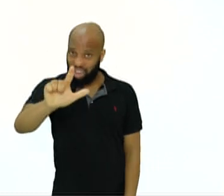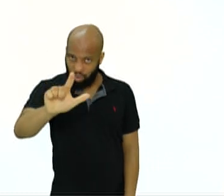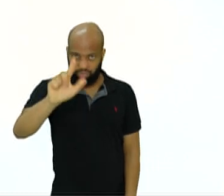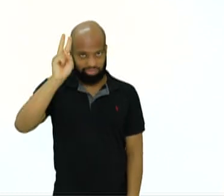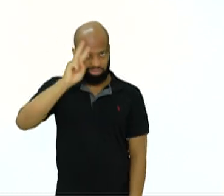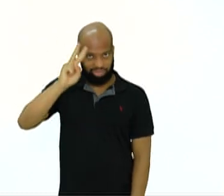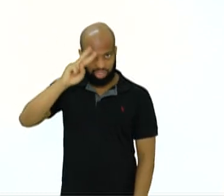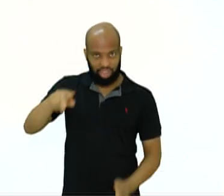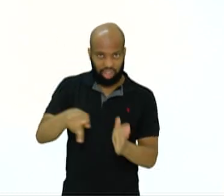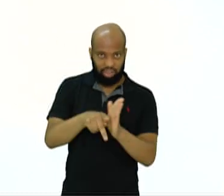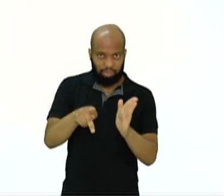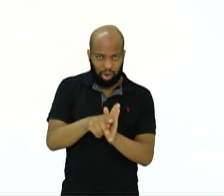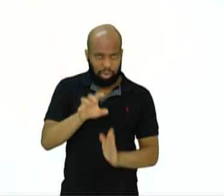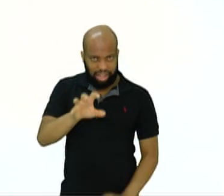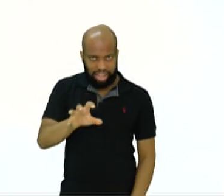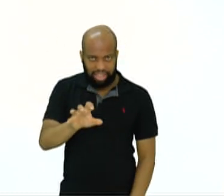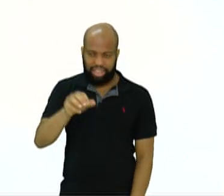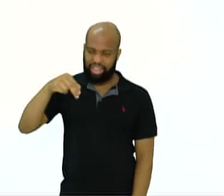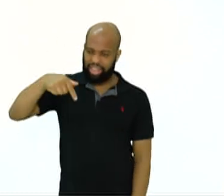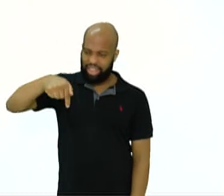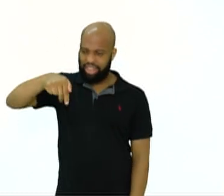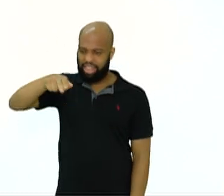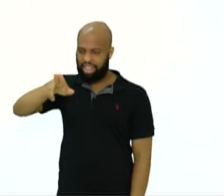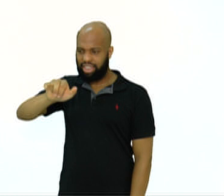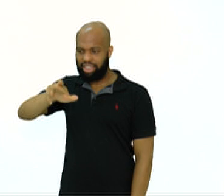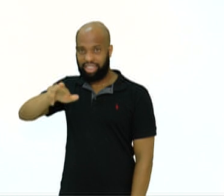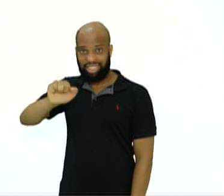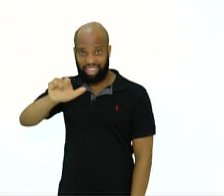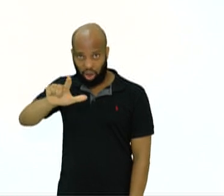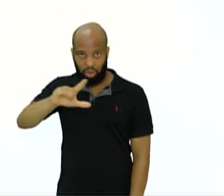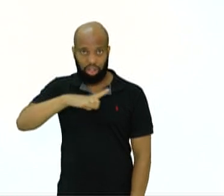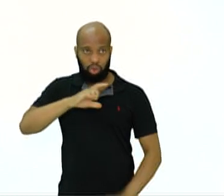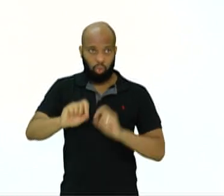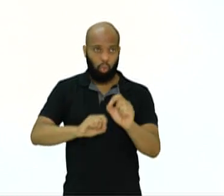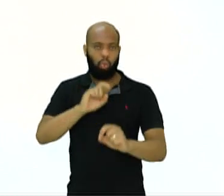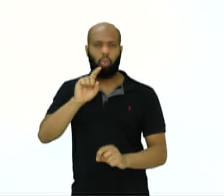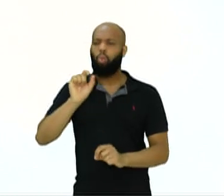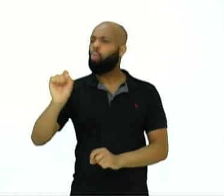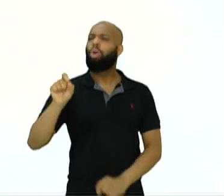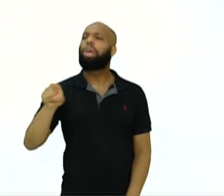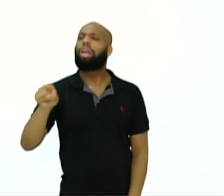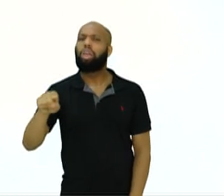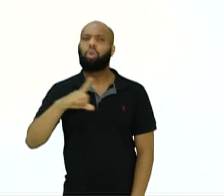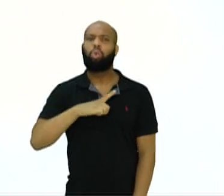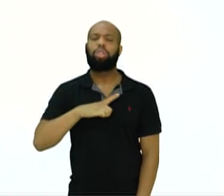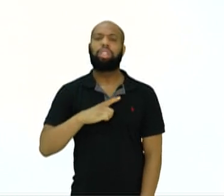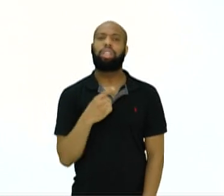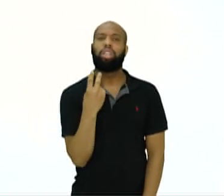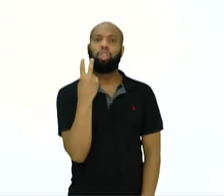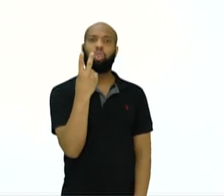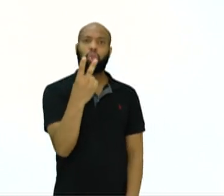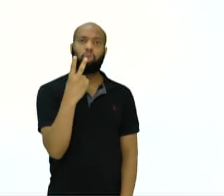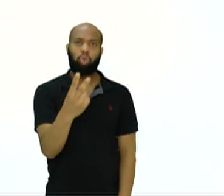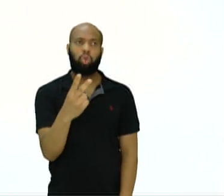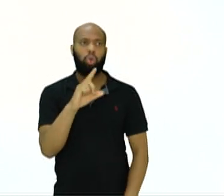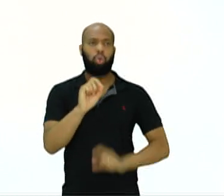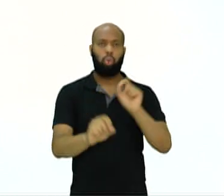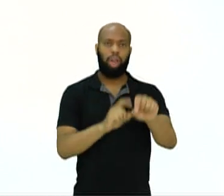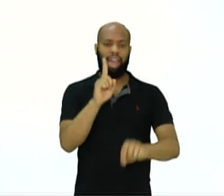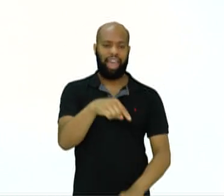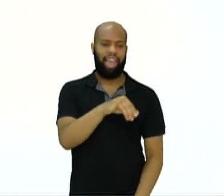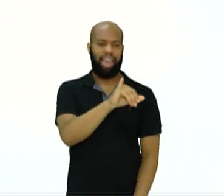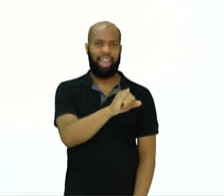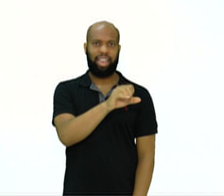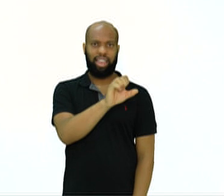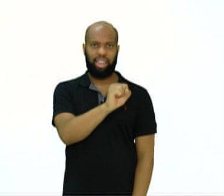vou ter uma molécula, um carbono quiral, ele vai ter 2 isômeros